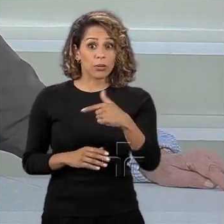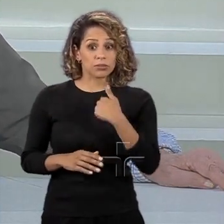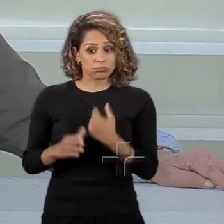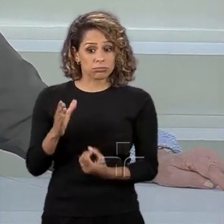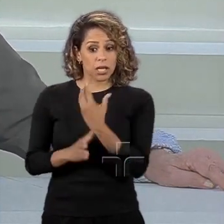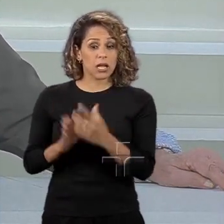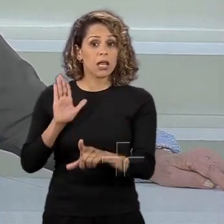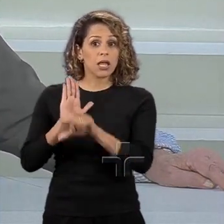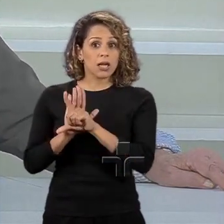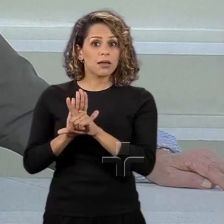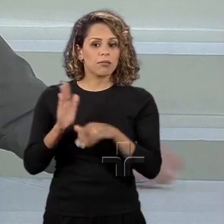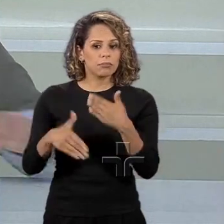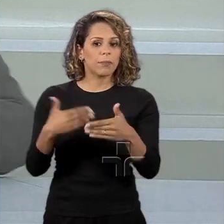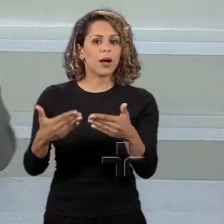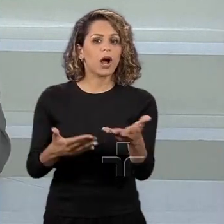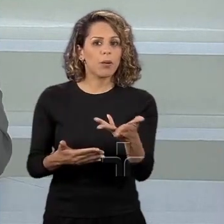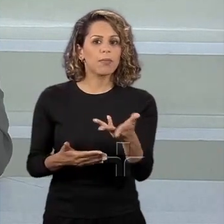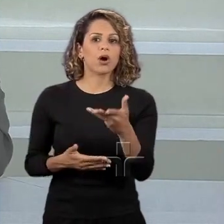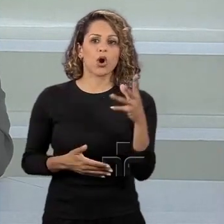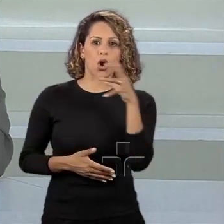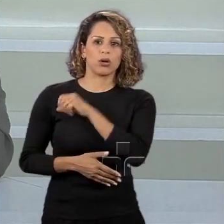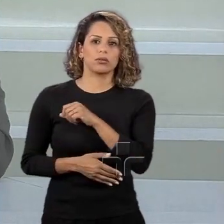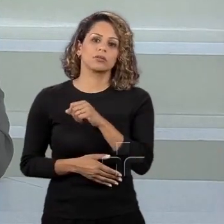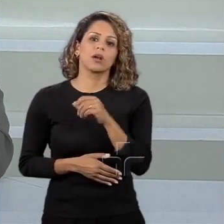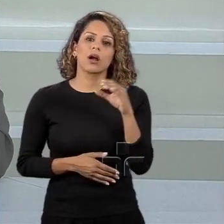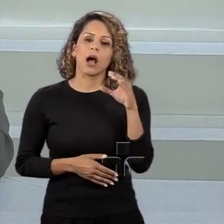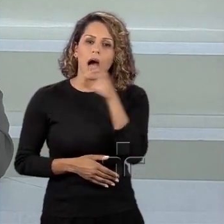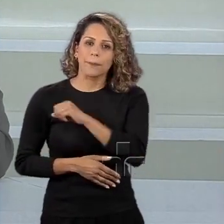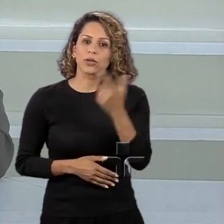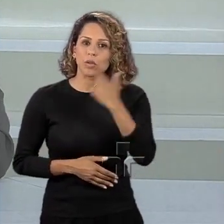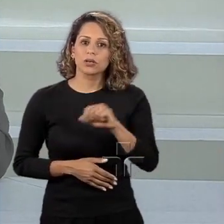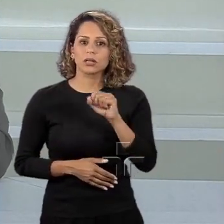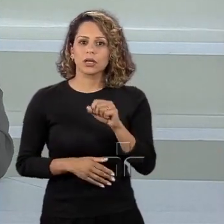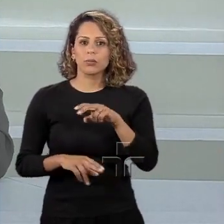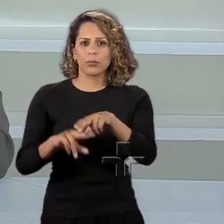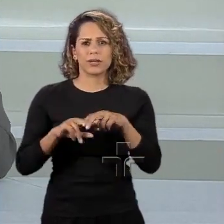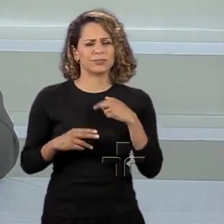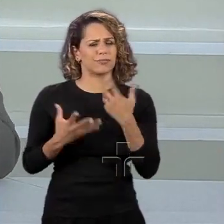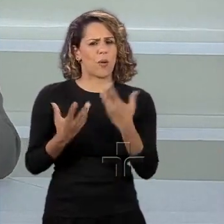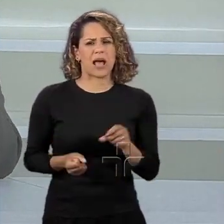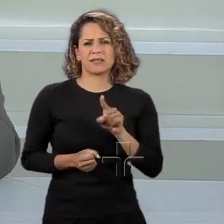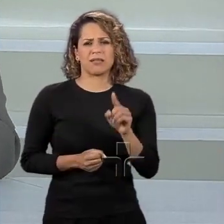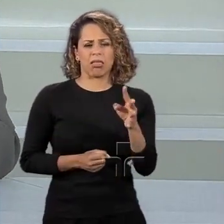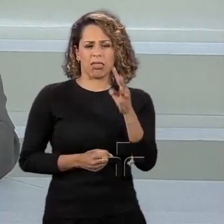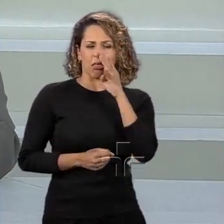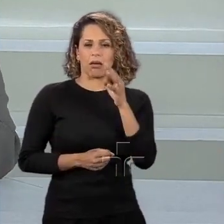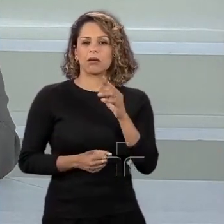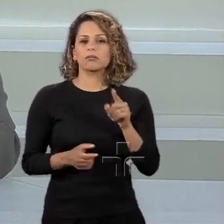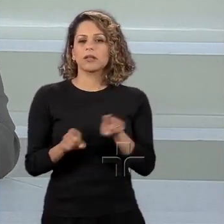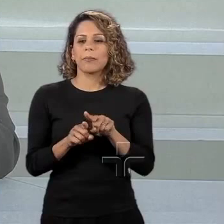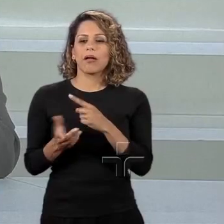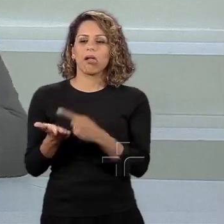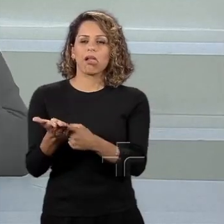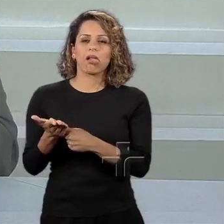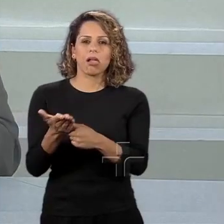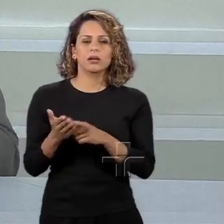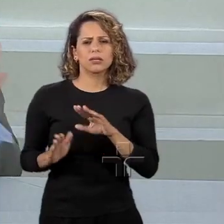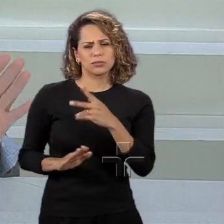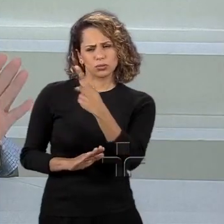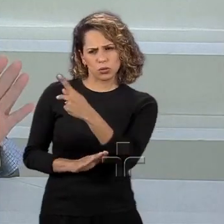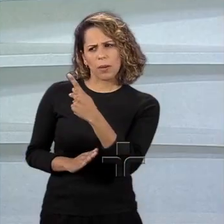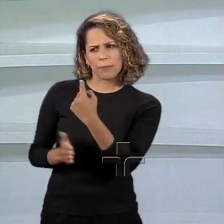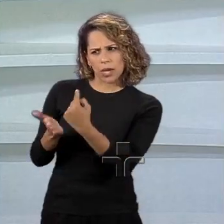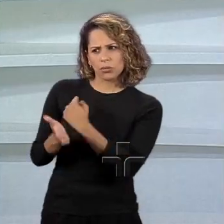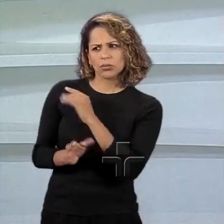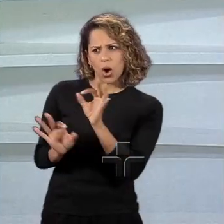interesse do paciente. Essa era a minha maior preocupação. Então, por isso que eu não admito esse tipo de aliança. Não sua. Sua pergunta foi perfeita. Te agradeço